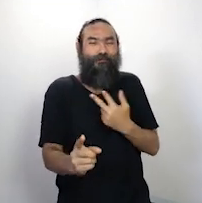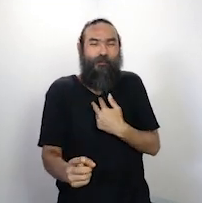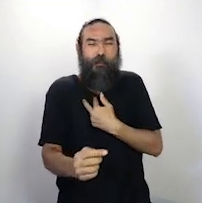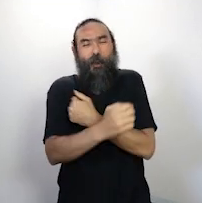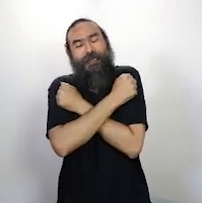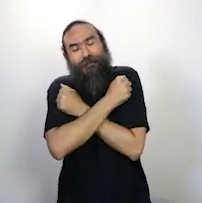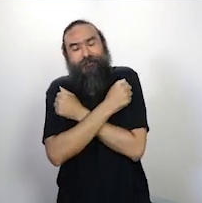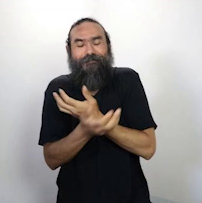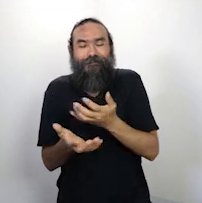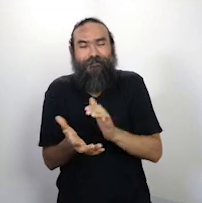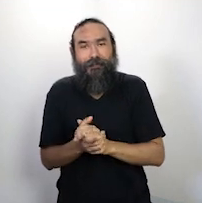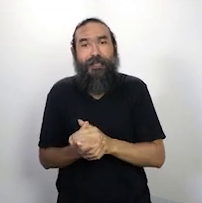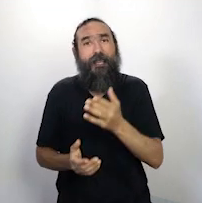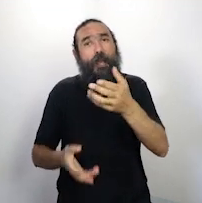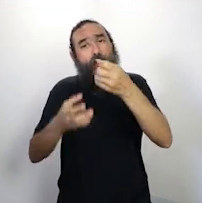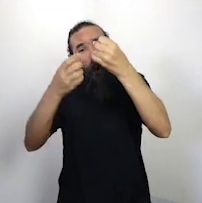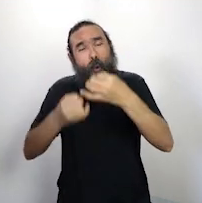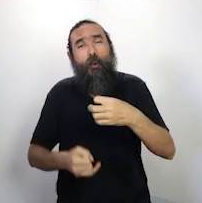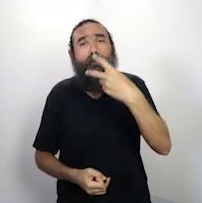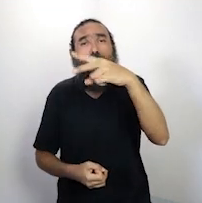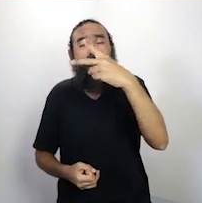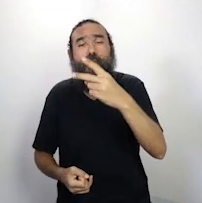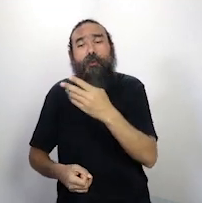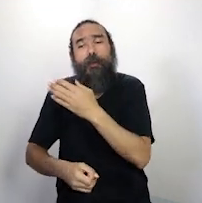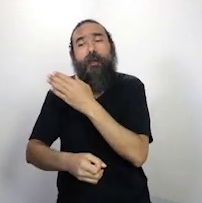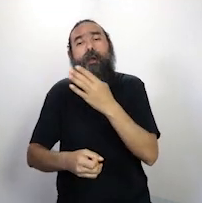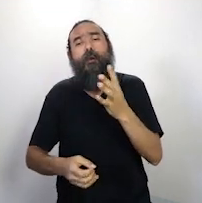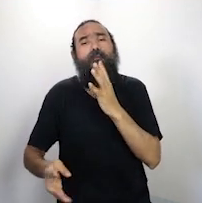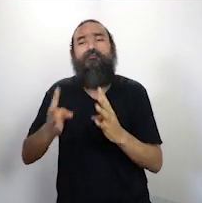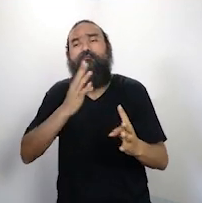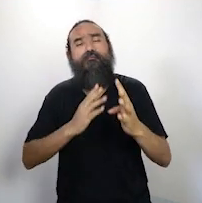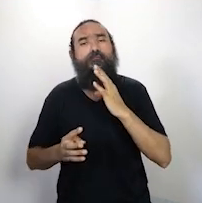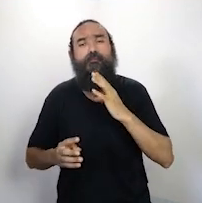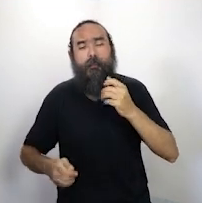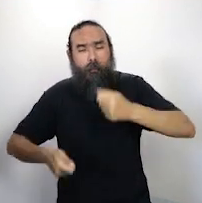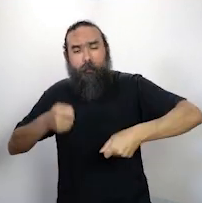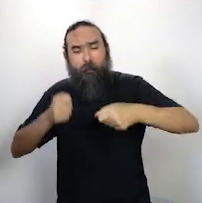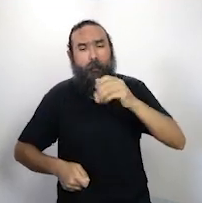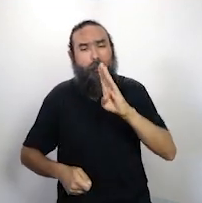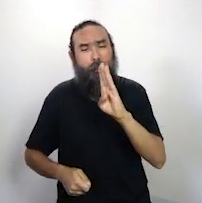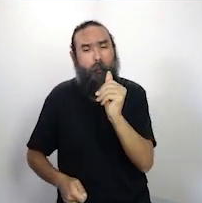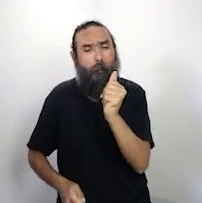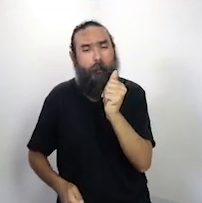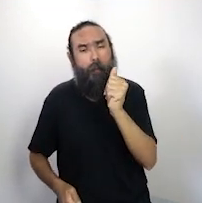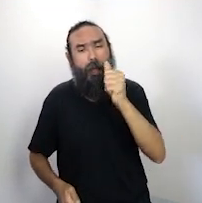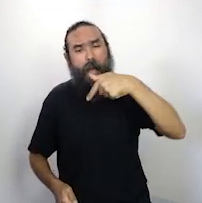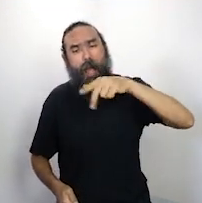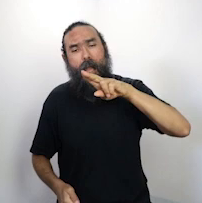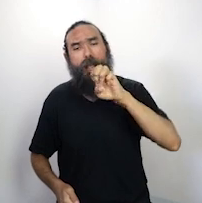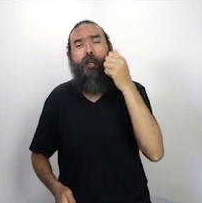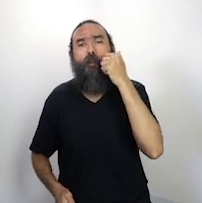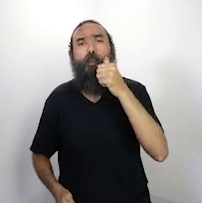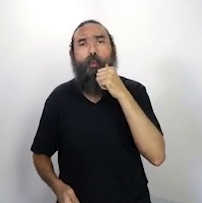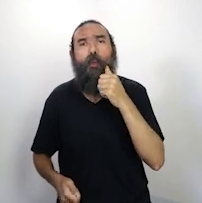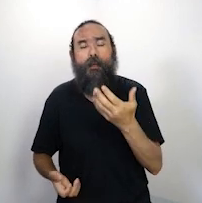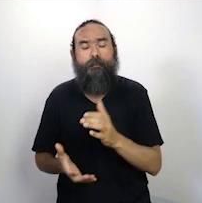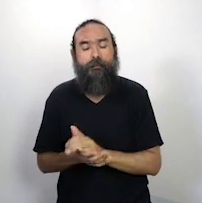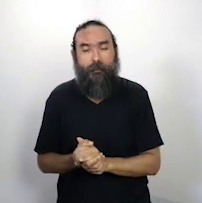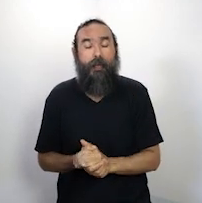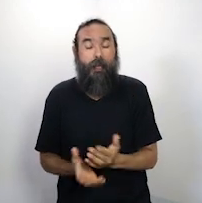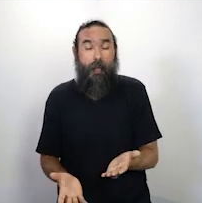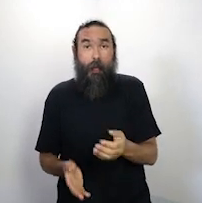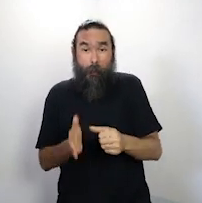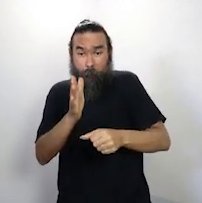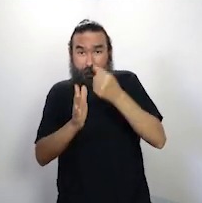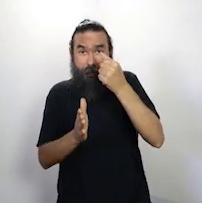um pouco da experiência do Baque Mulher, o que é o Baque Mulher? Bom, primeiramente, eu gostaria de pedir a bênção, pedir licença